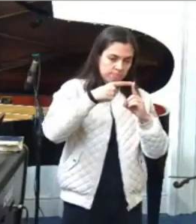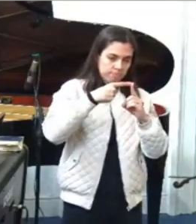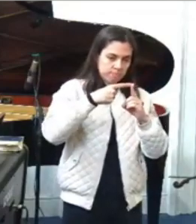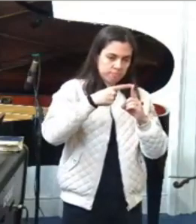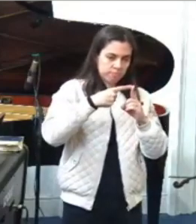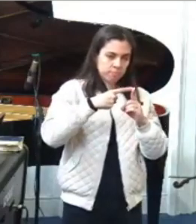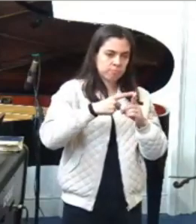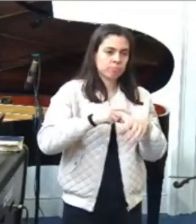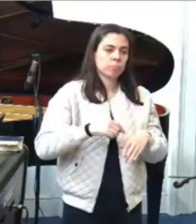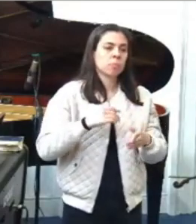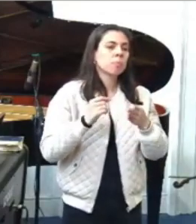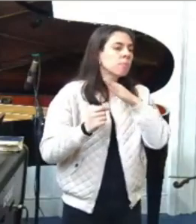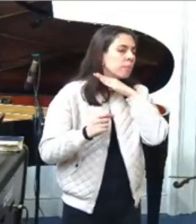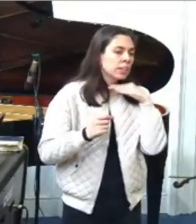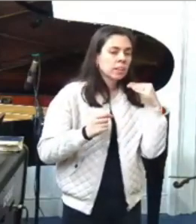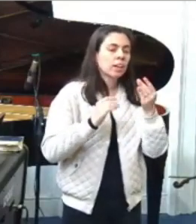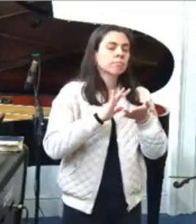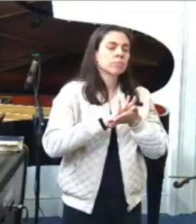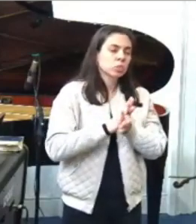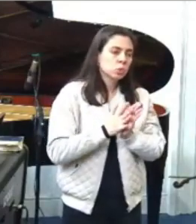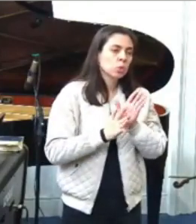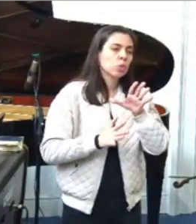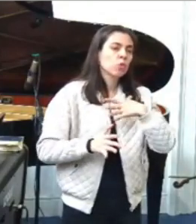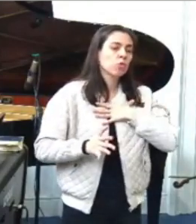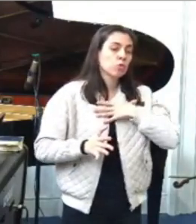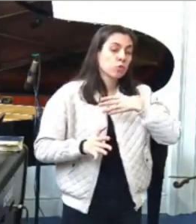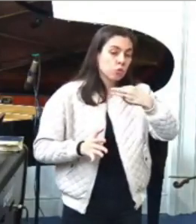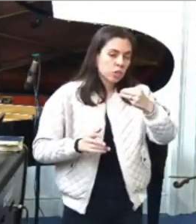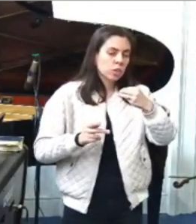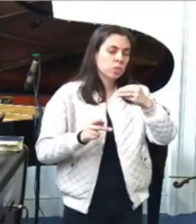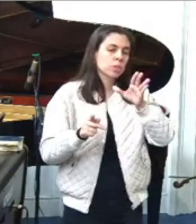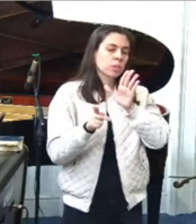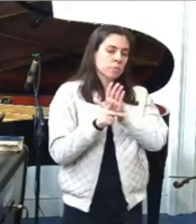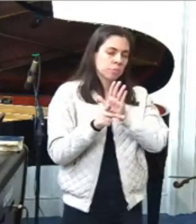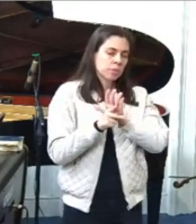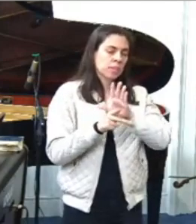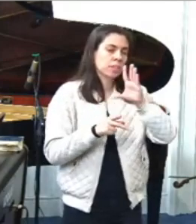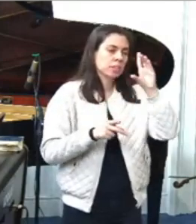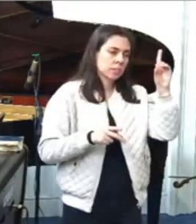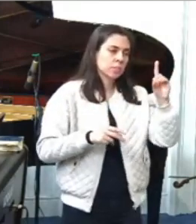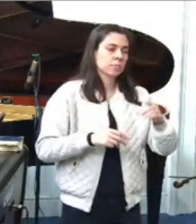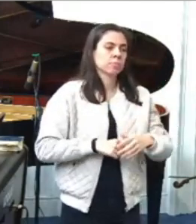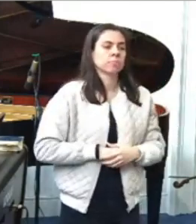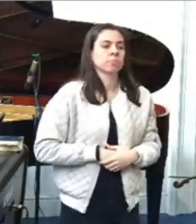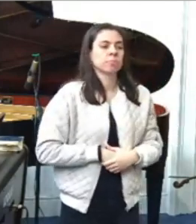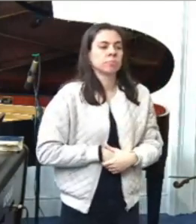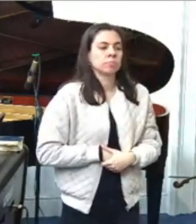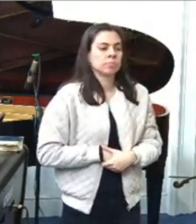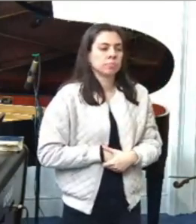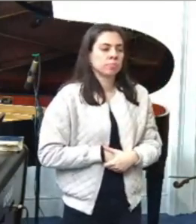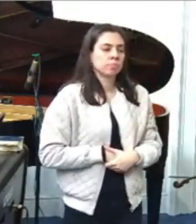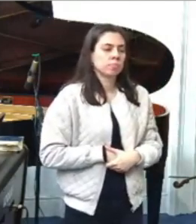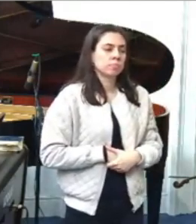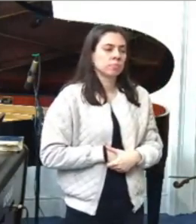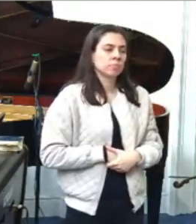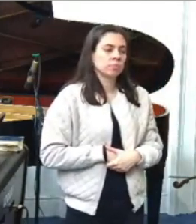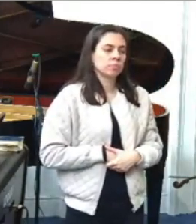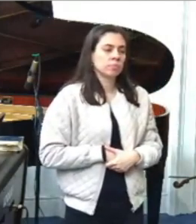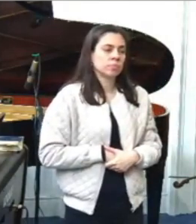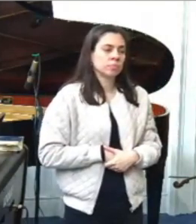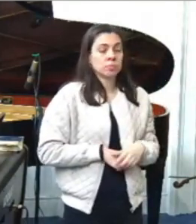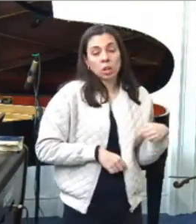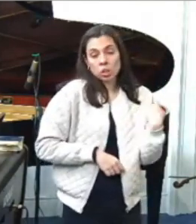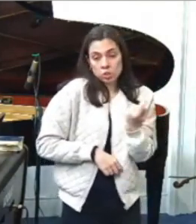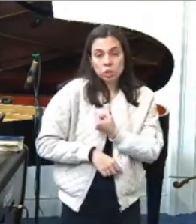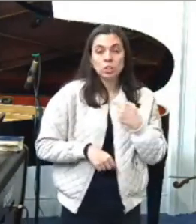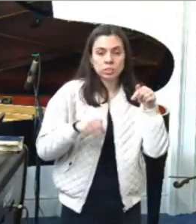filhos de Deus. Passa a ser o povo resgatado pelo sangue do Cordeiro. O povo que ainda habita nesta